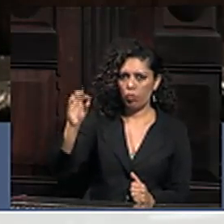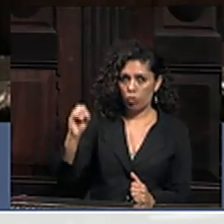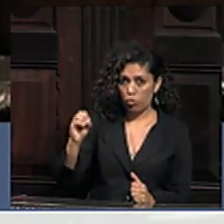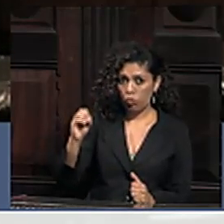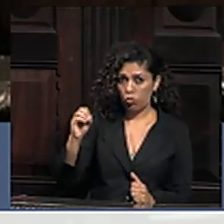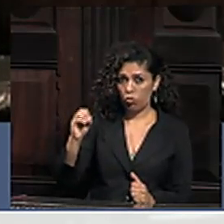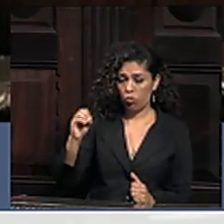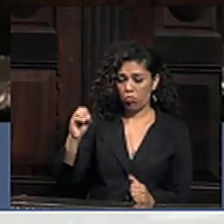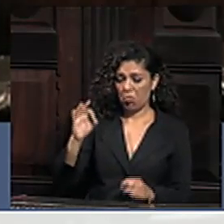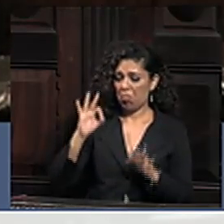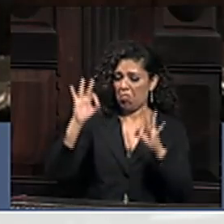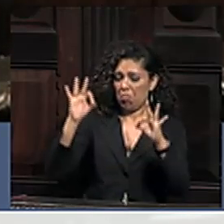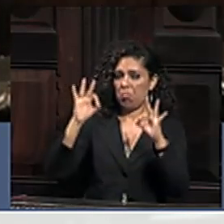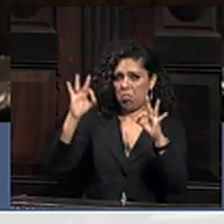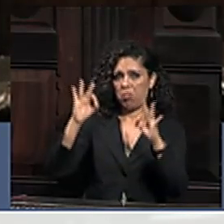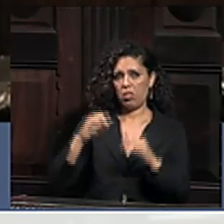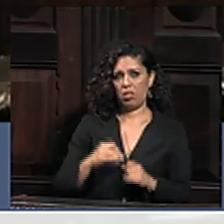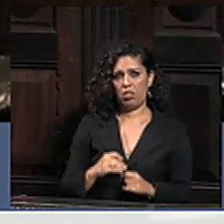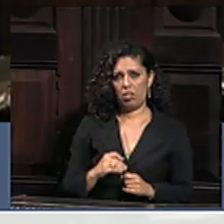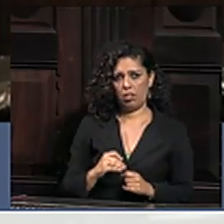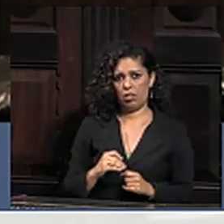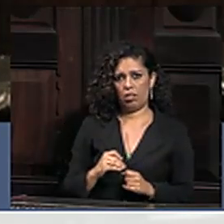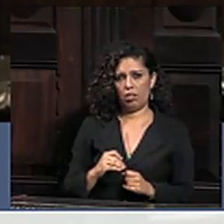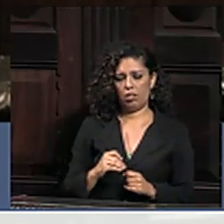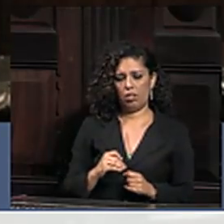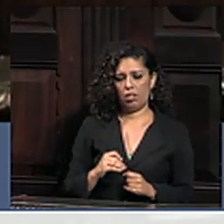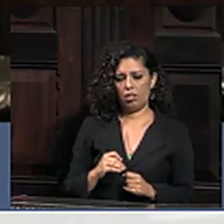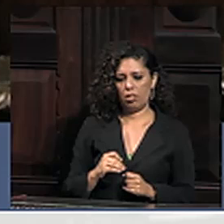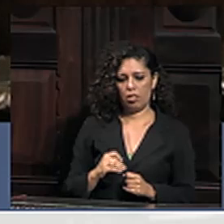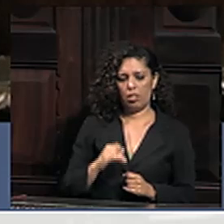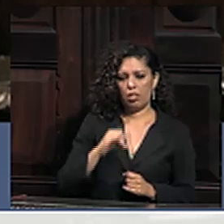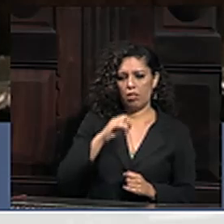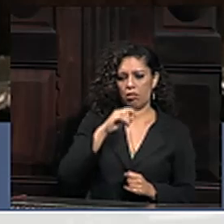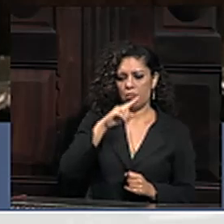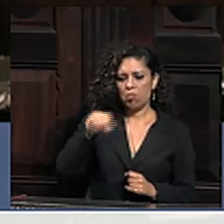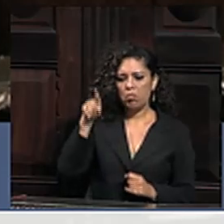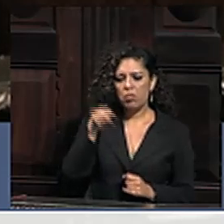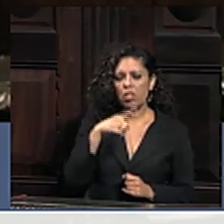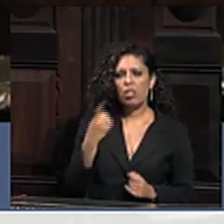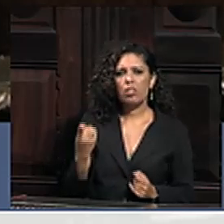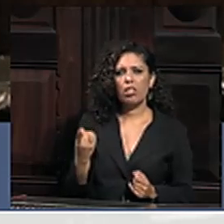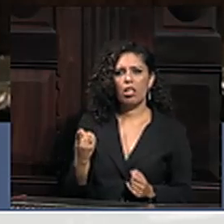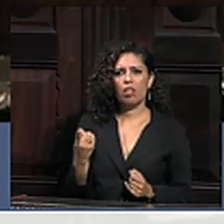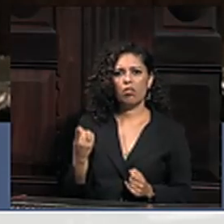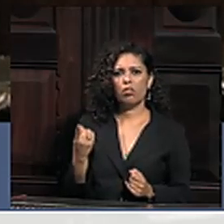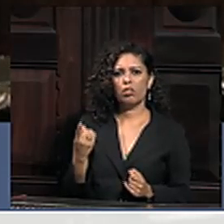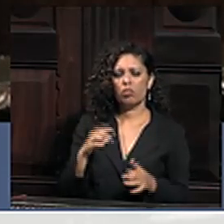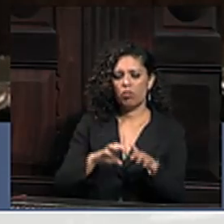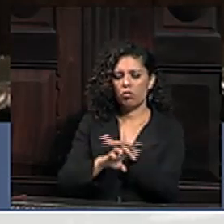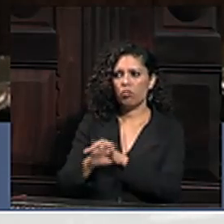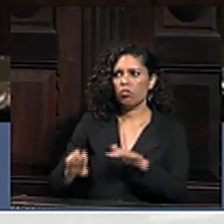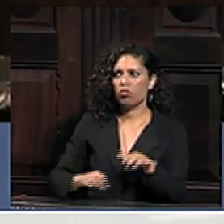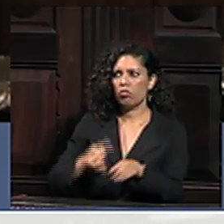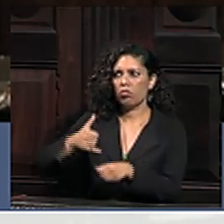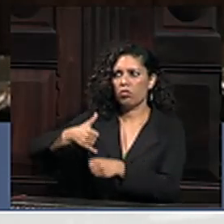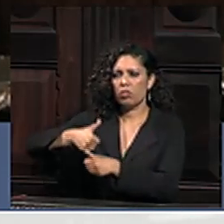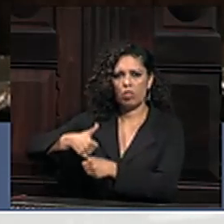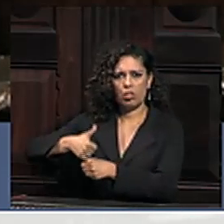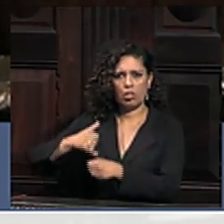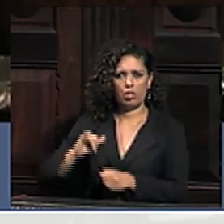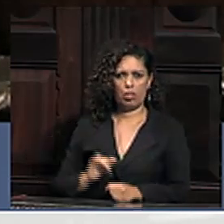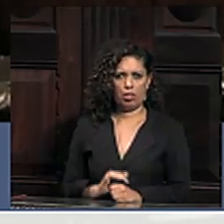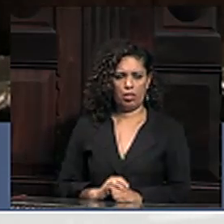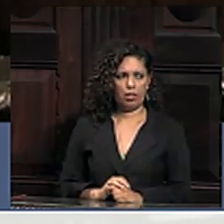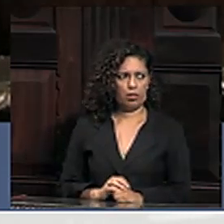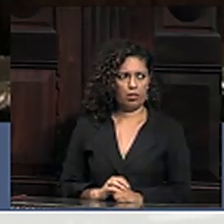beneficiou todas as petroleiras internacionais em atuação no Brasil, dispensadas